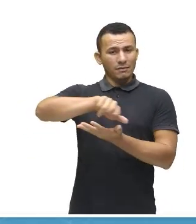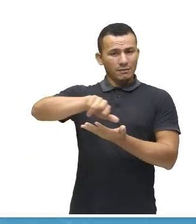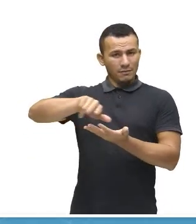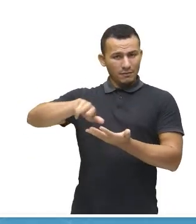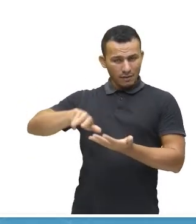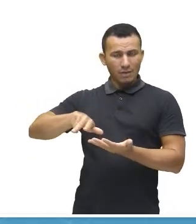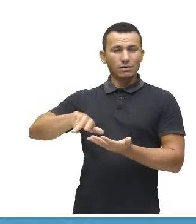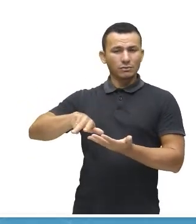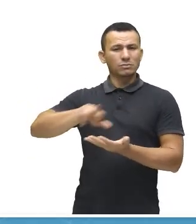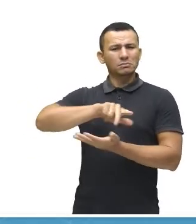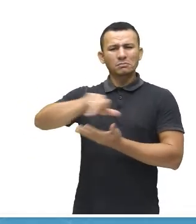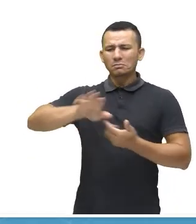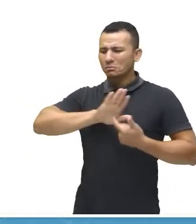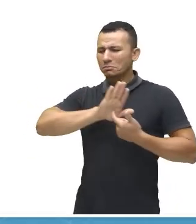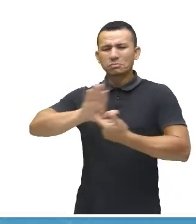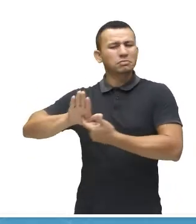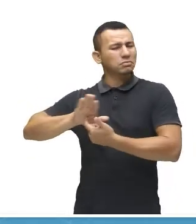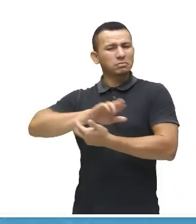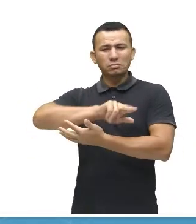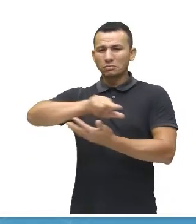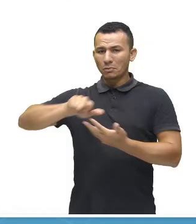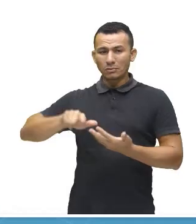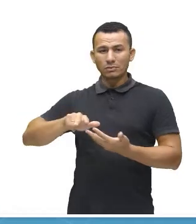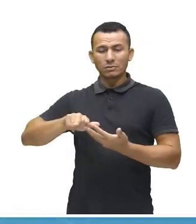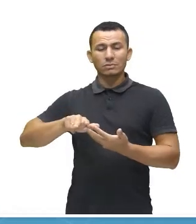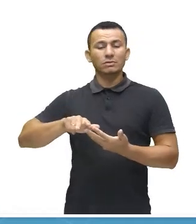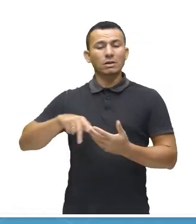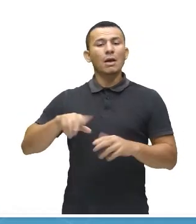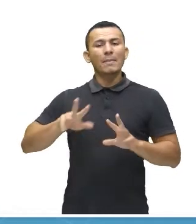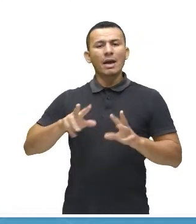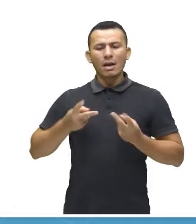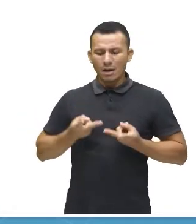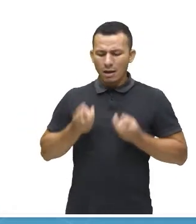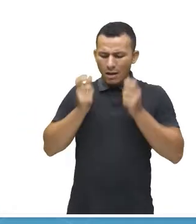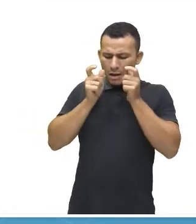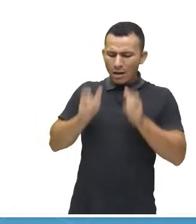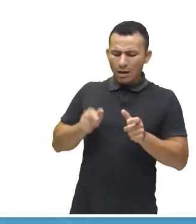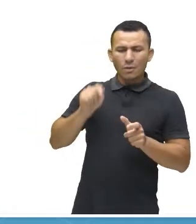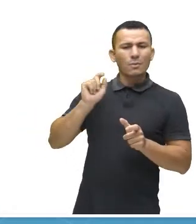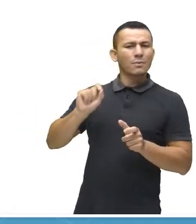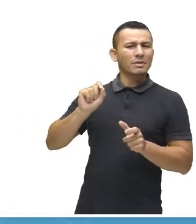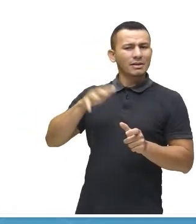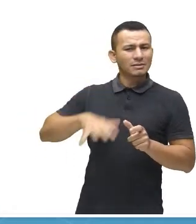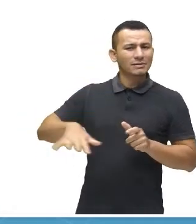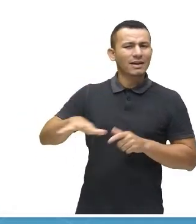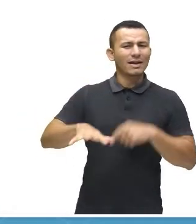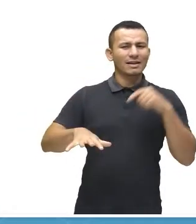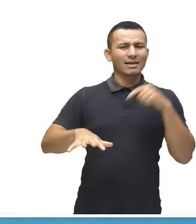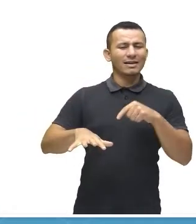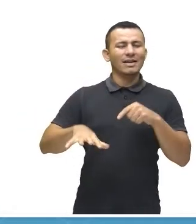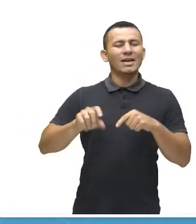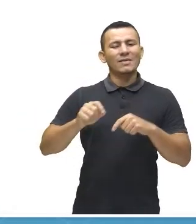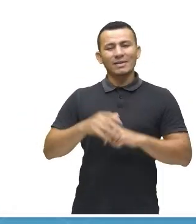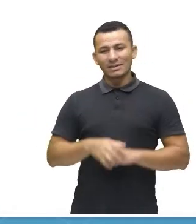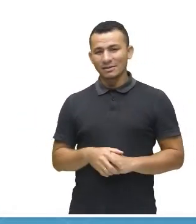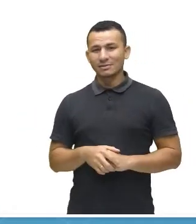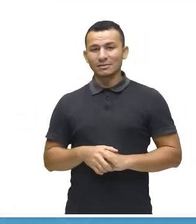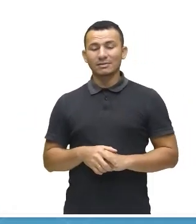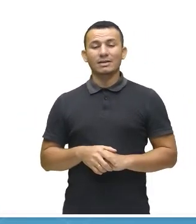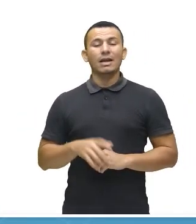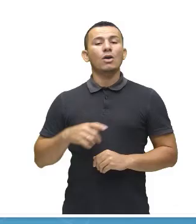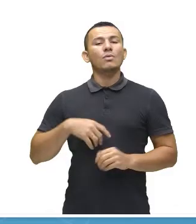apresenta muitas coisas. E o que chama atenção nessa área é justamente o alto grau